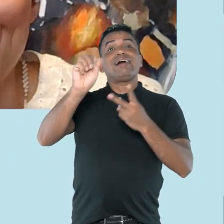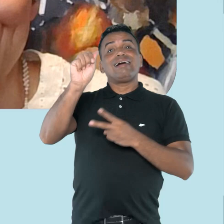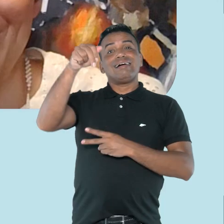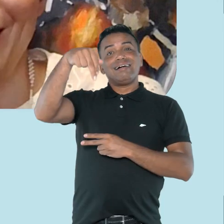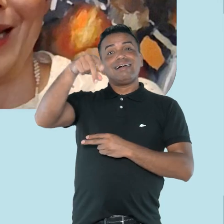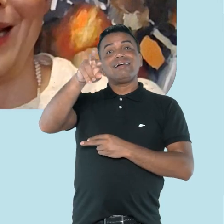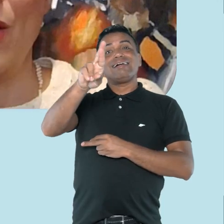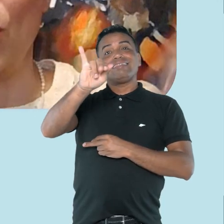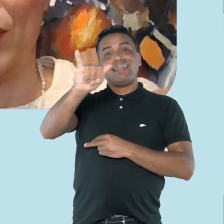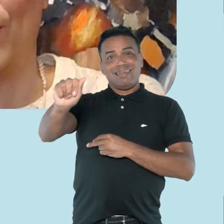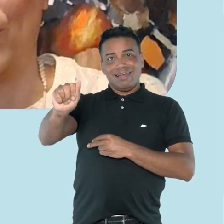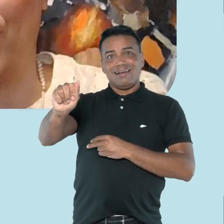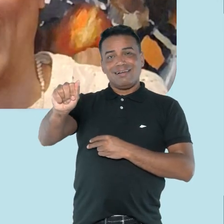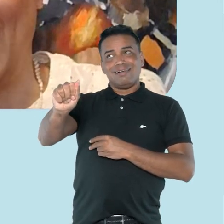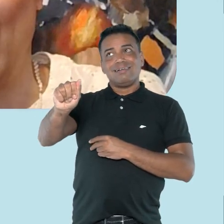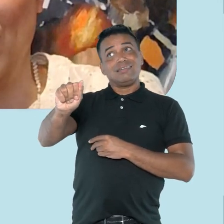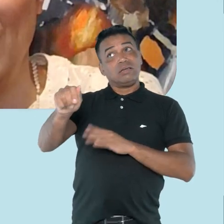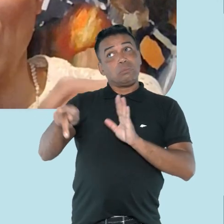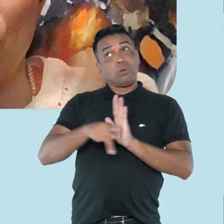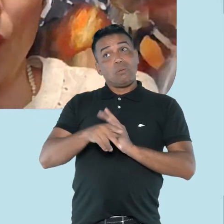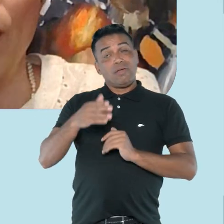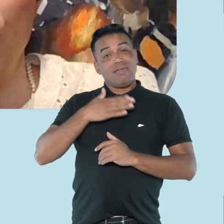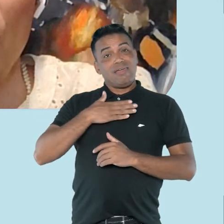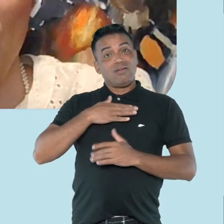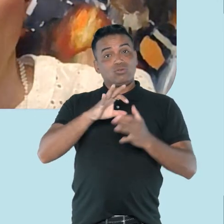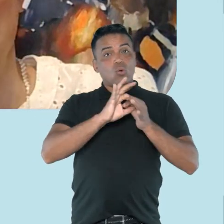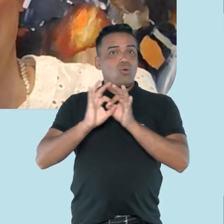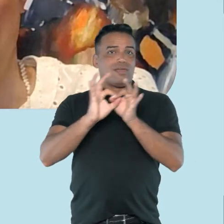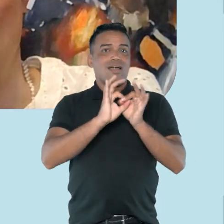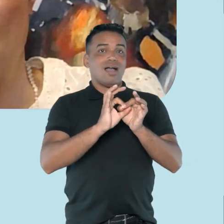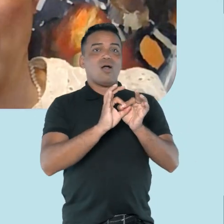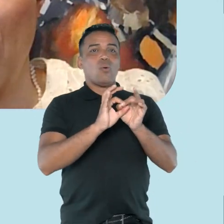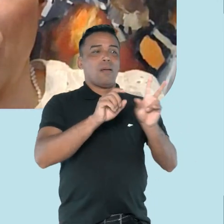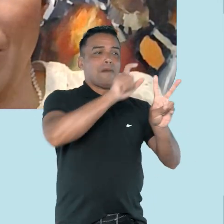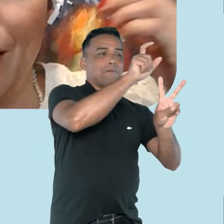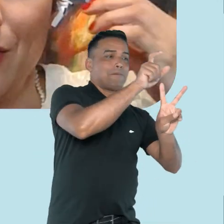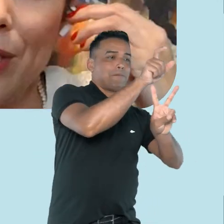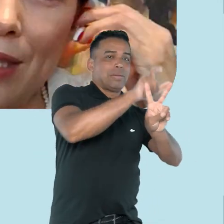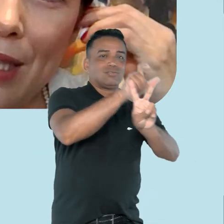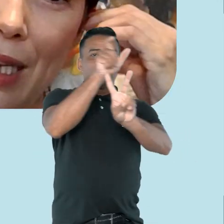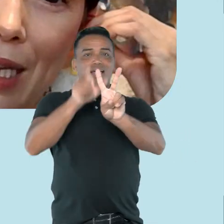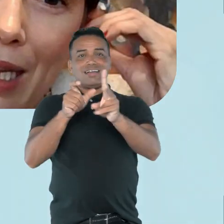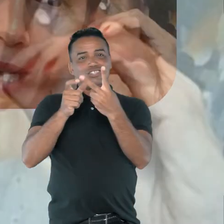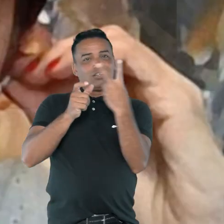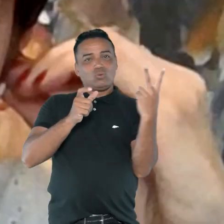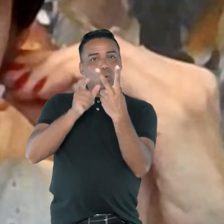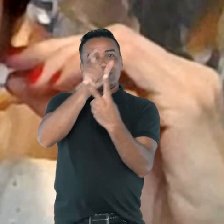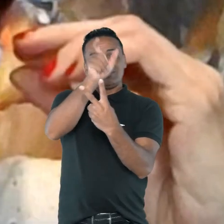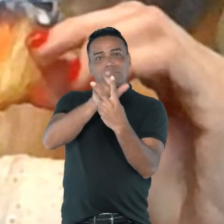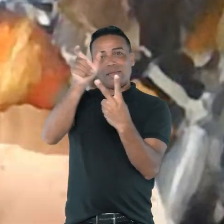é isso. Se eu for falar de mim, eu sou uma fusão dessas duas personagens.